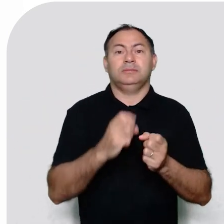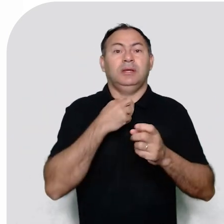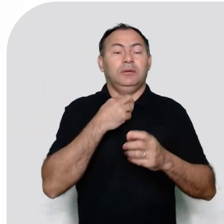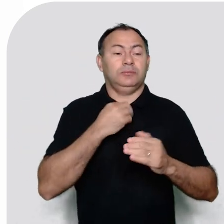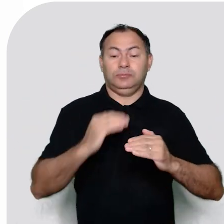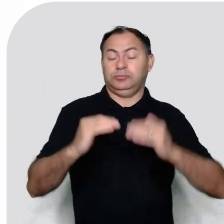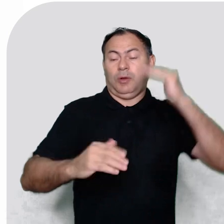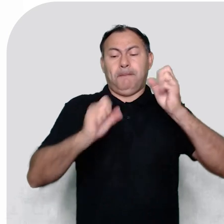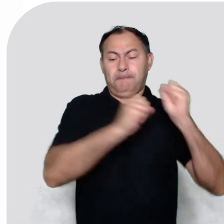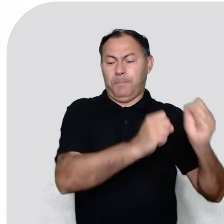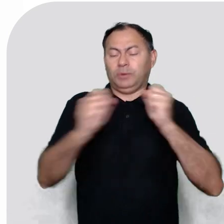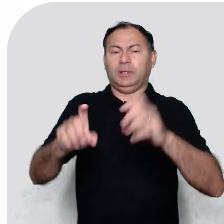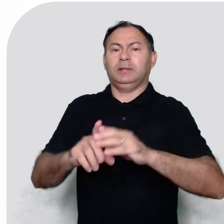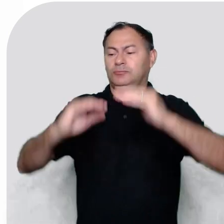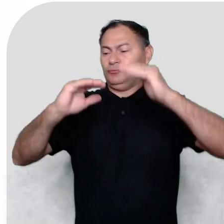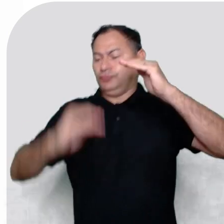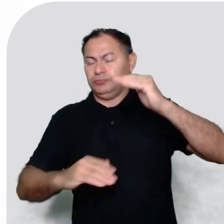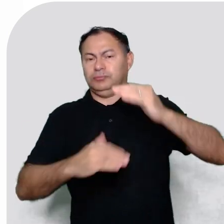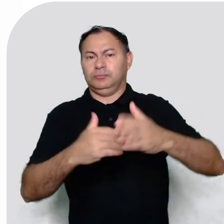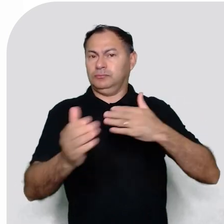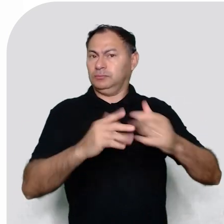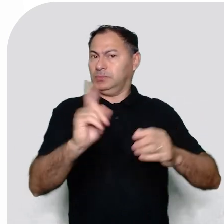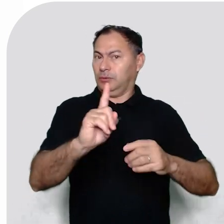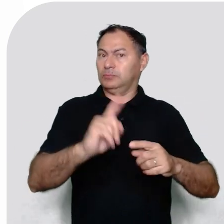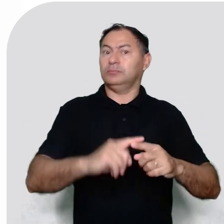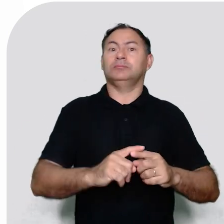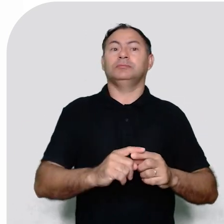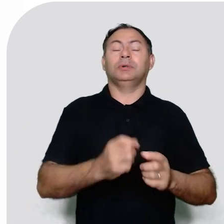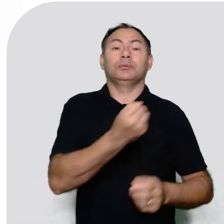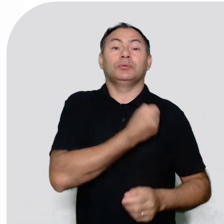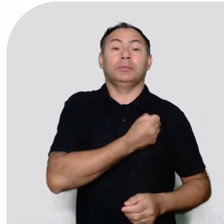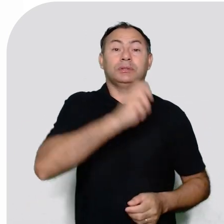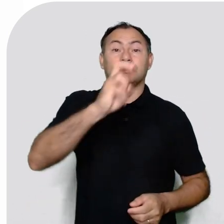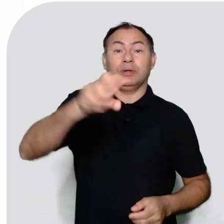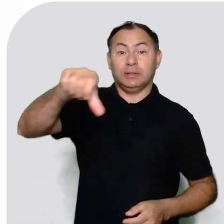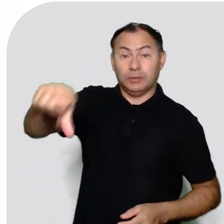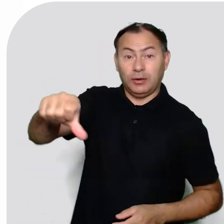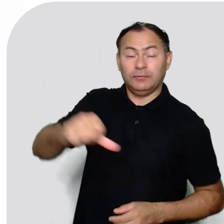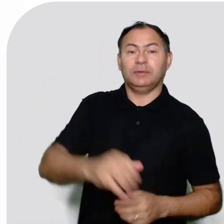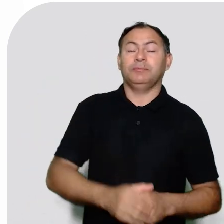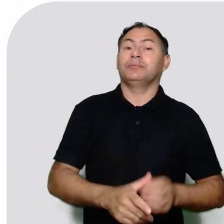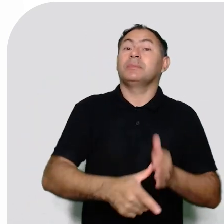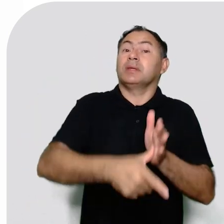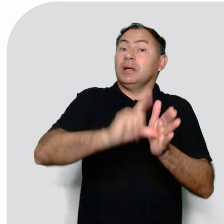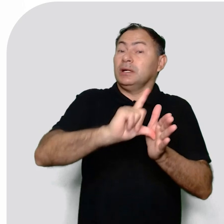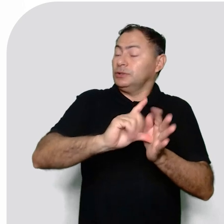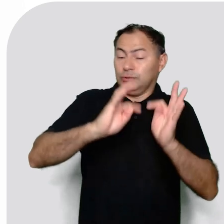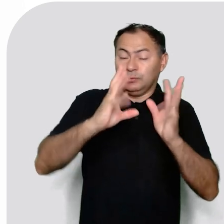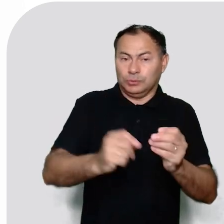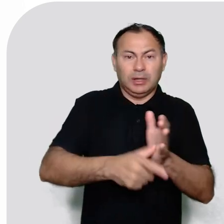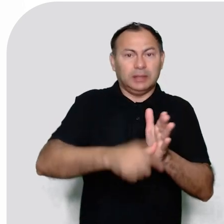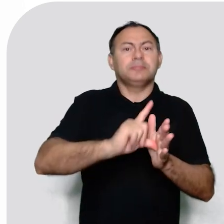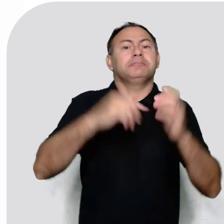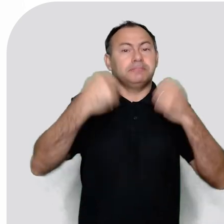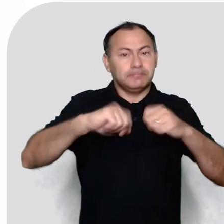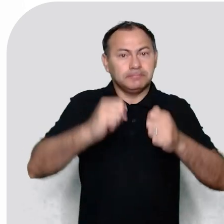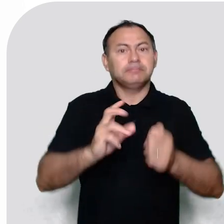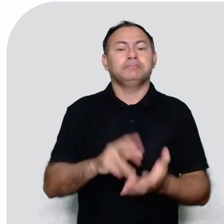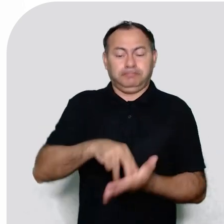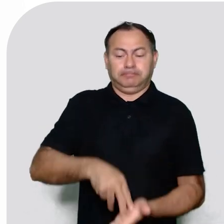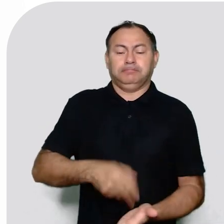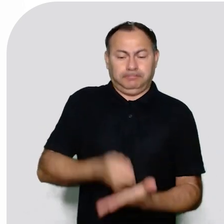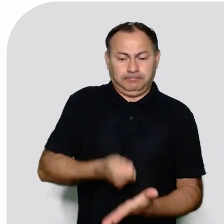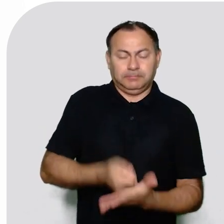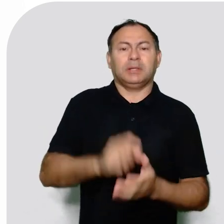sofrer condicionamentos de qualquer tipo. Diz o número 59, antes de tudo, deve-se insistir que